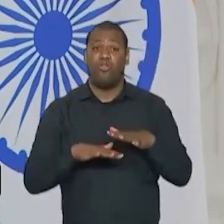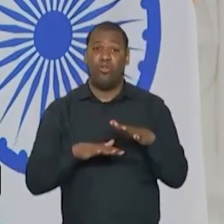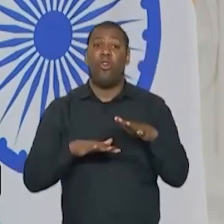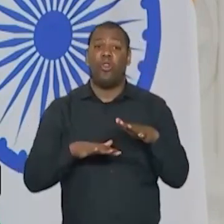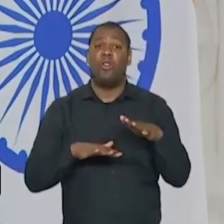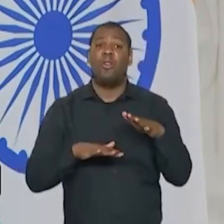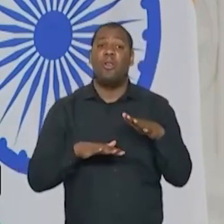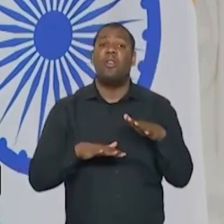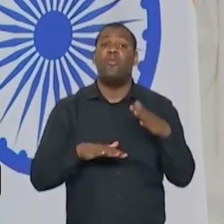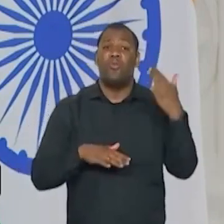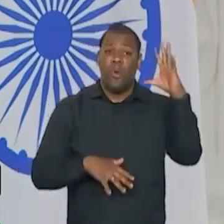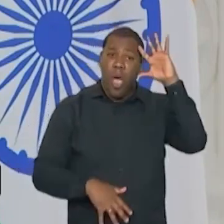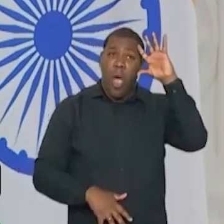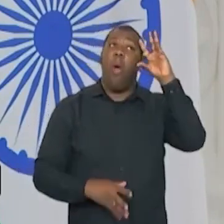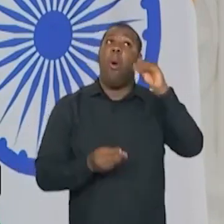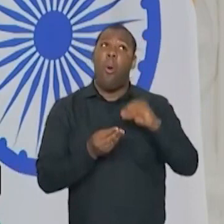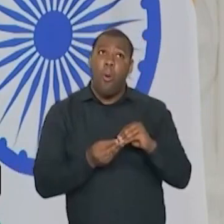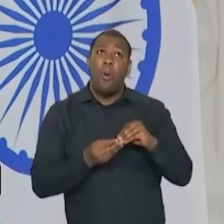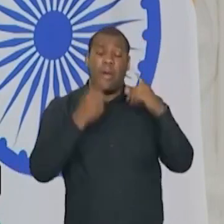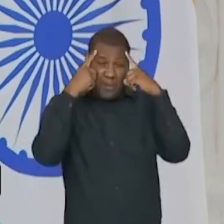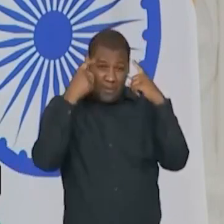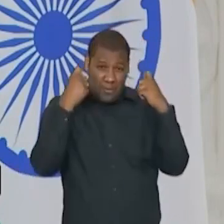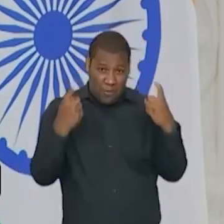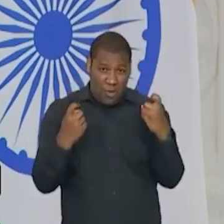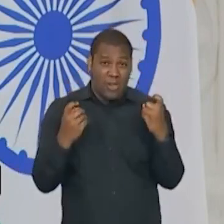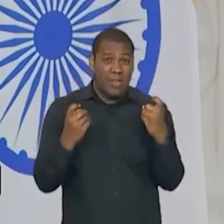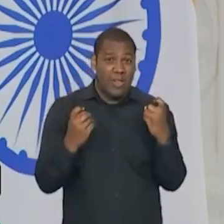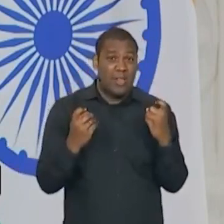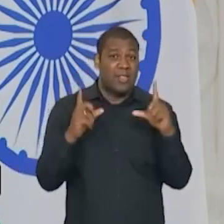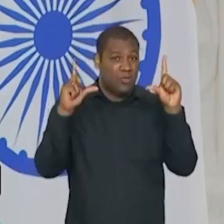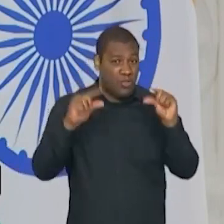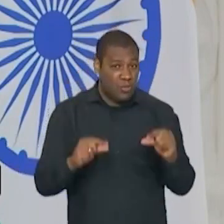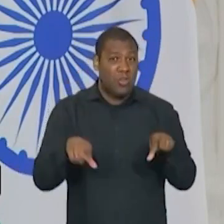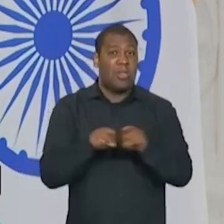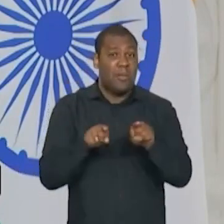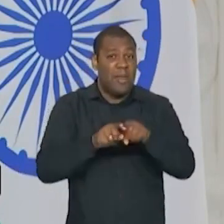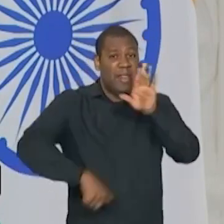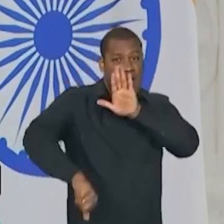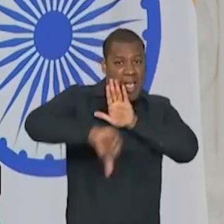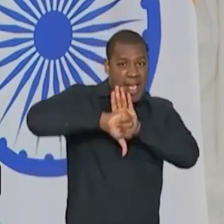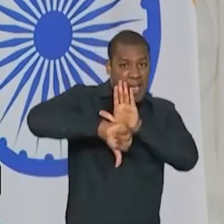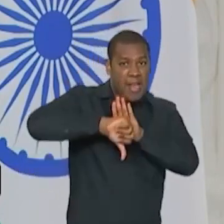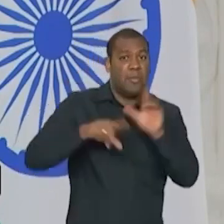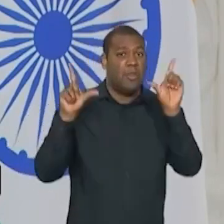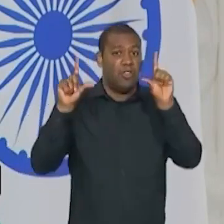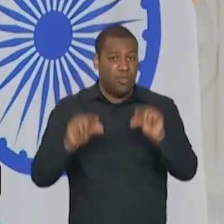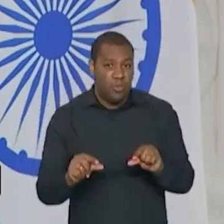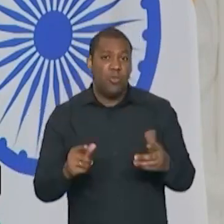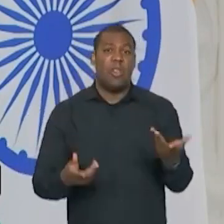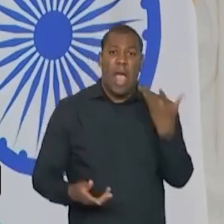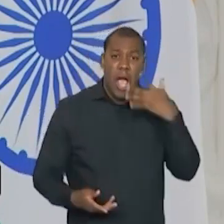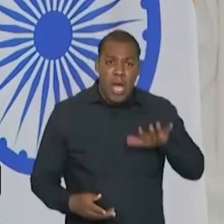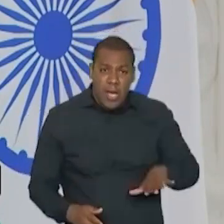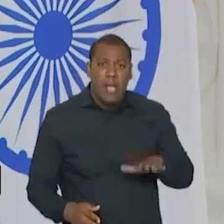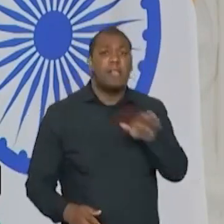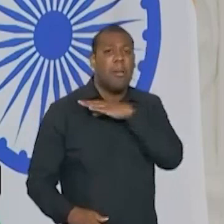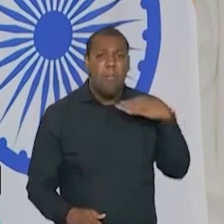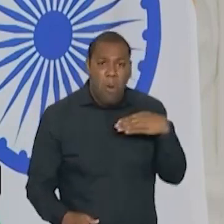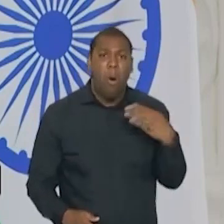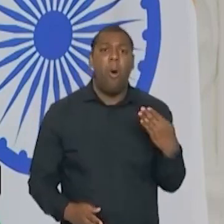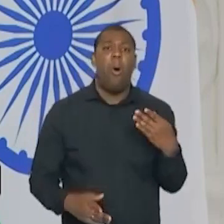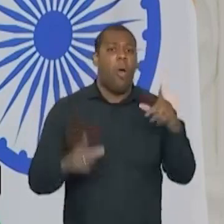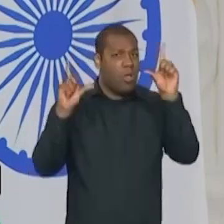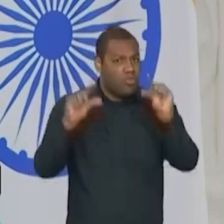violento. Nós vamos ter menos crime, vamos ter muito menos crime organizado, menos mortalidade infantil, menos